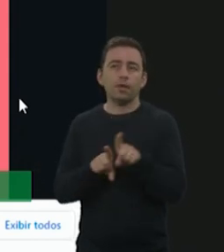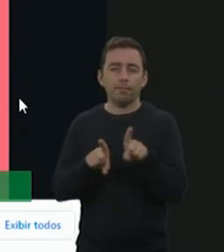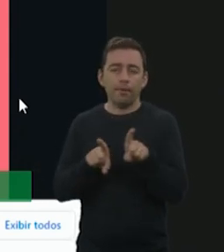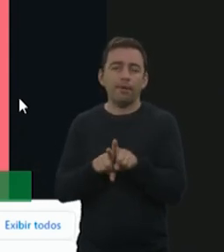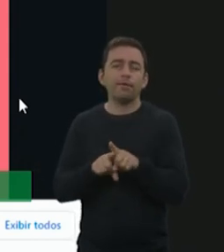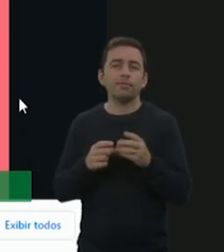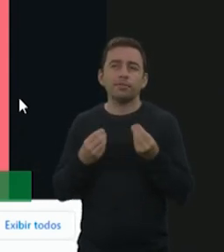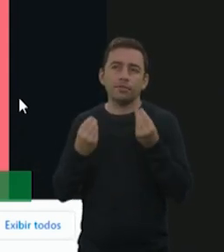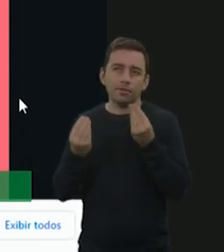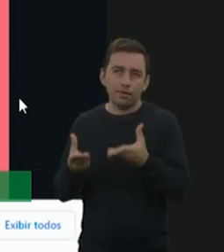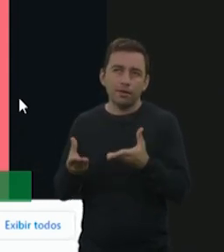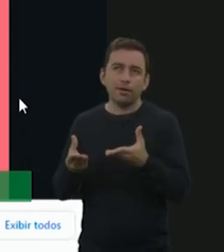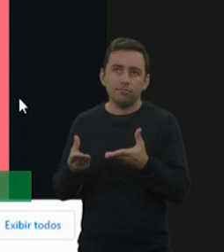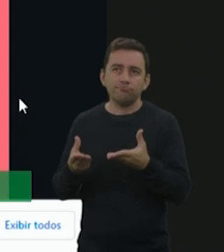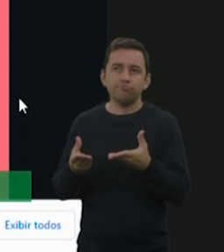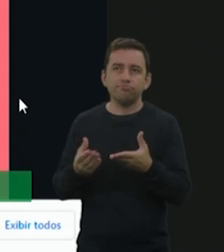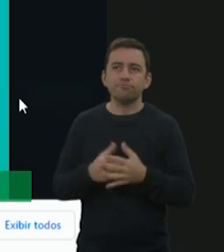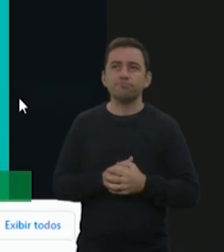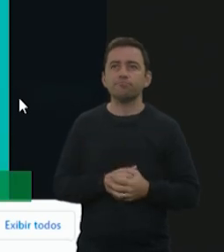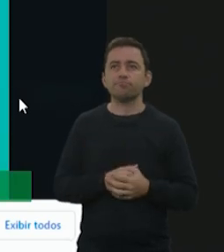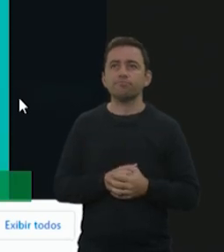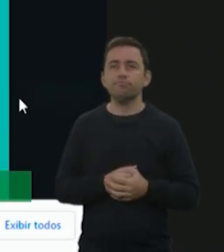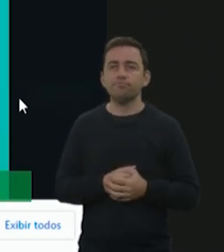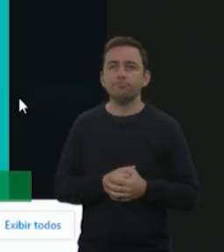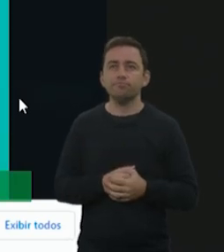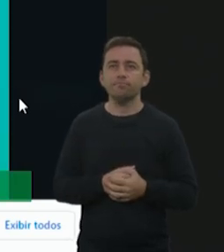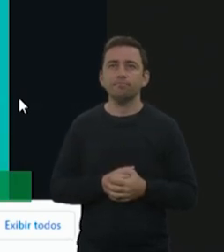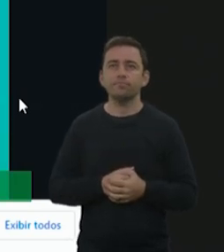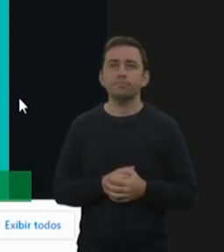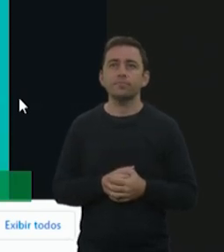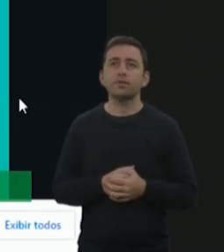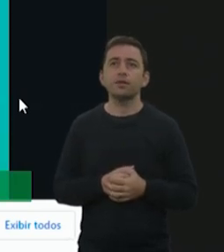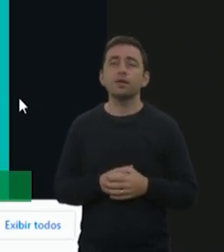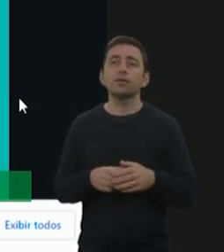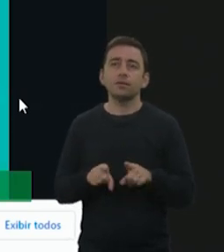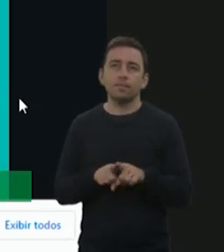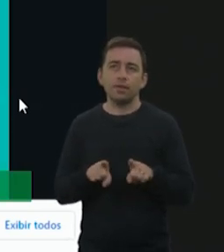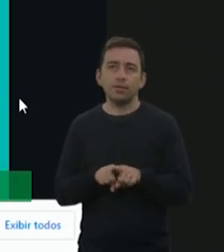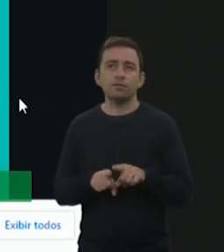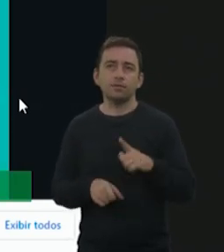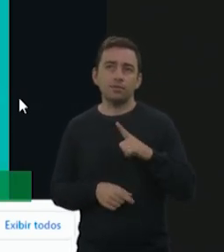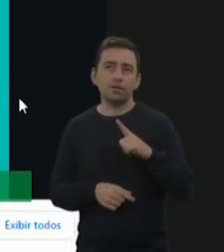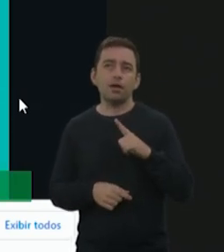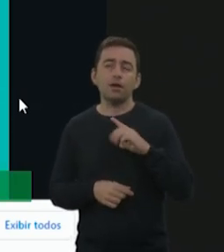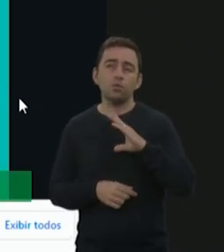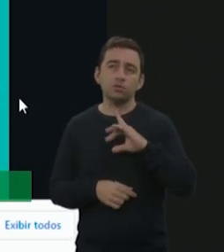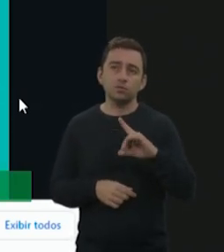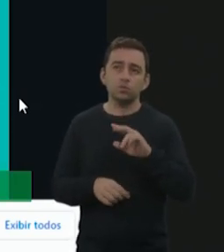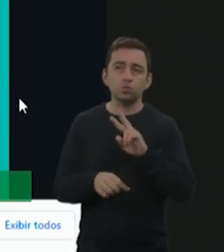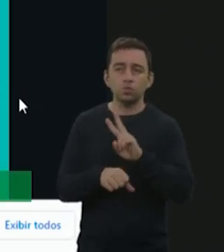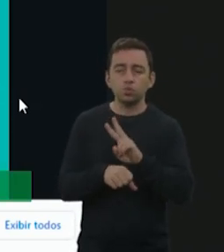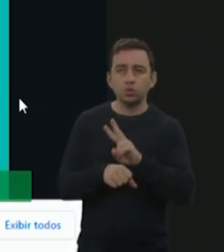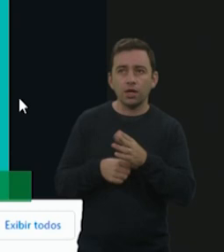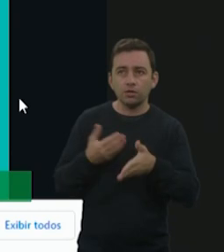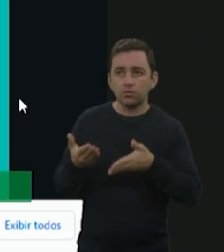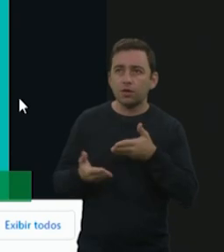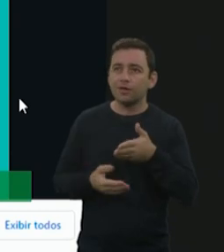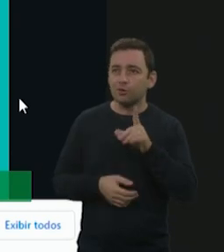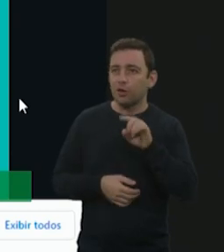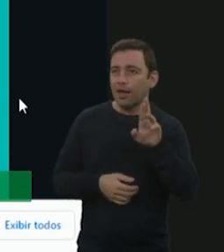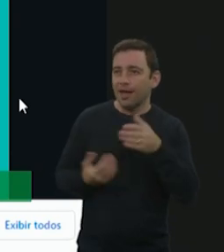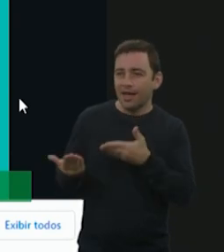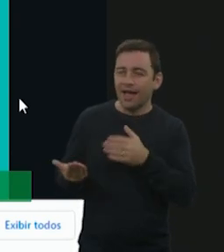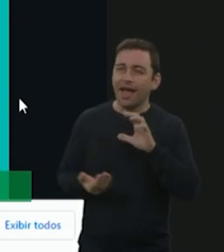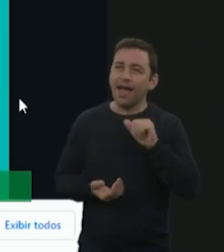da longitudinalidade, que é um dos atributos da APS. E a APS também faz a coordenação do cuidado. A doutora Karine falou muito bem que a